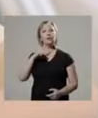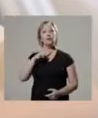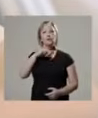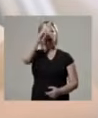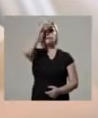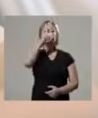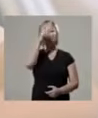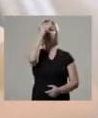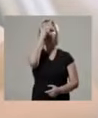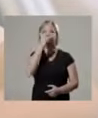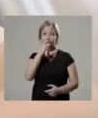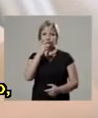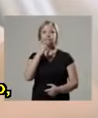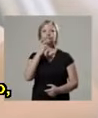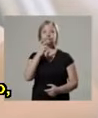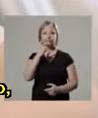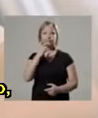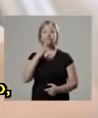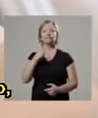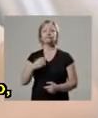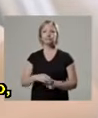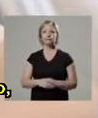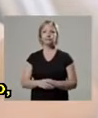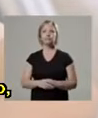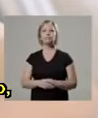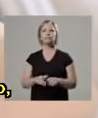Eu tenho deficiência visual,